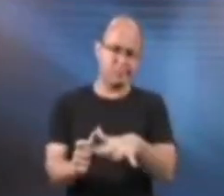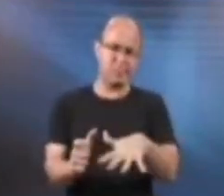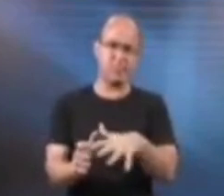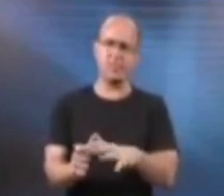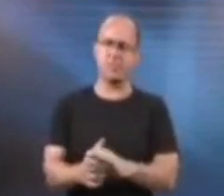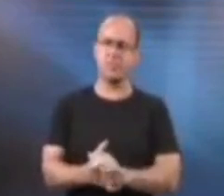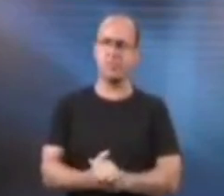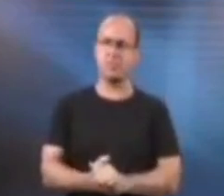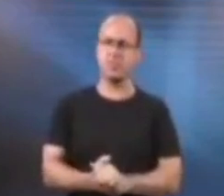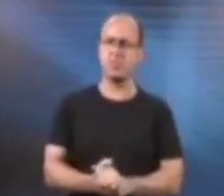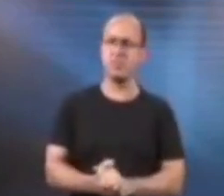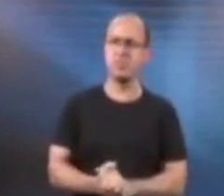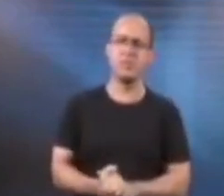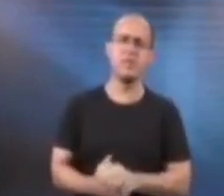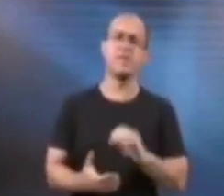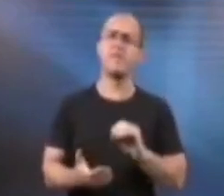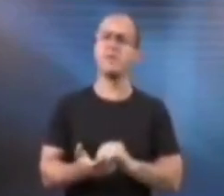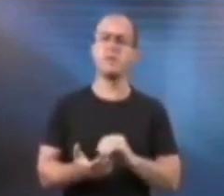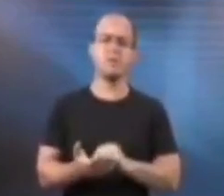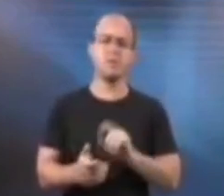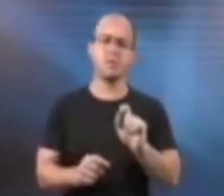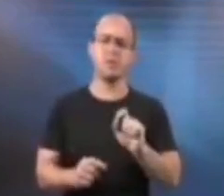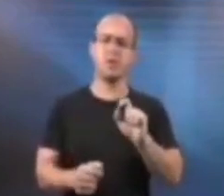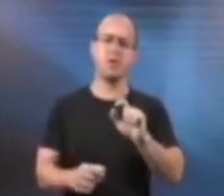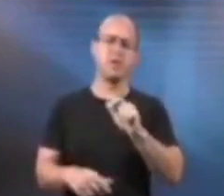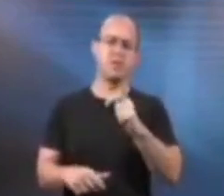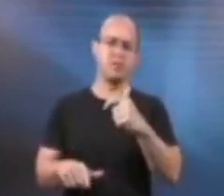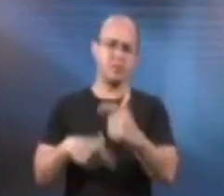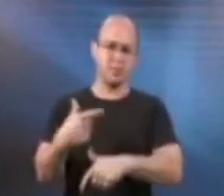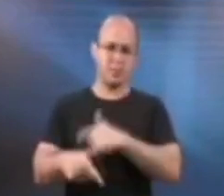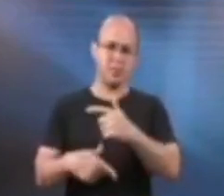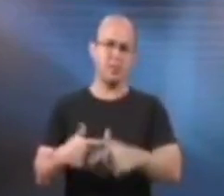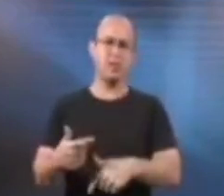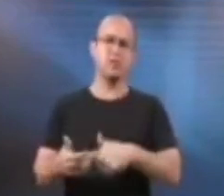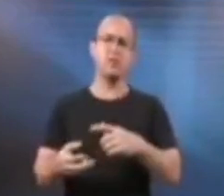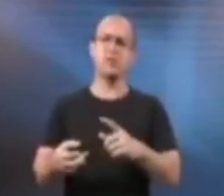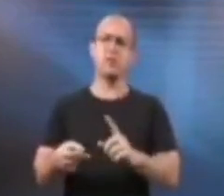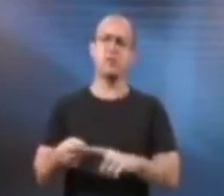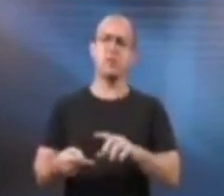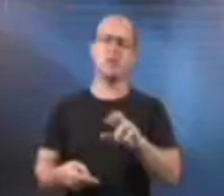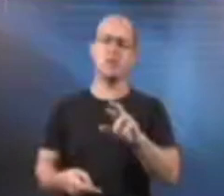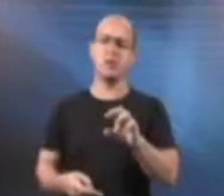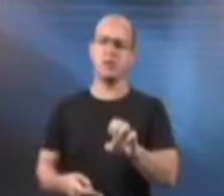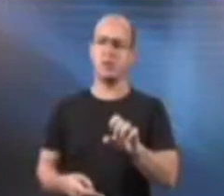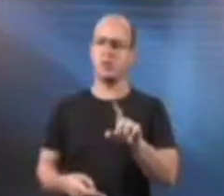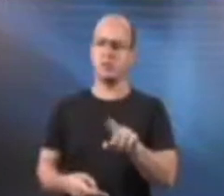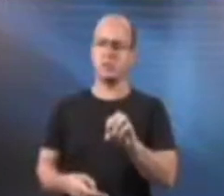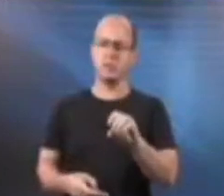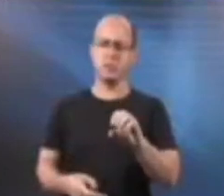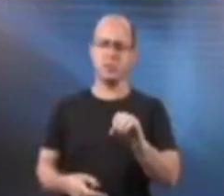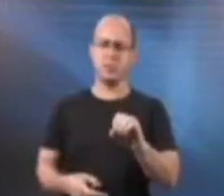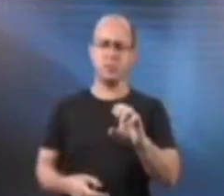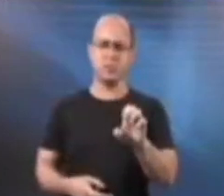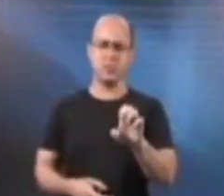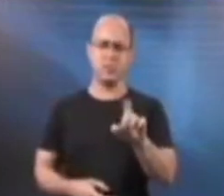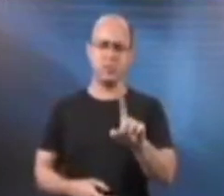causar desemprego, vai causar êxodo rural, se isso for levado a efeito até o final. Então, nós aqui